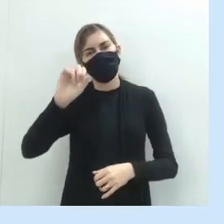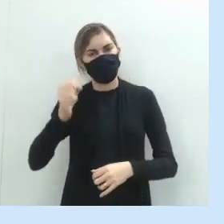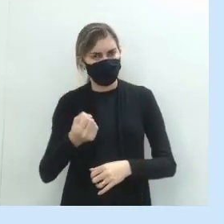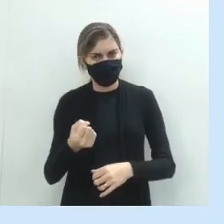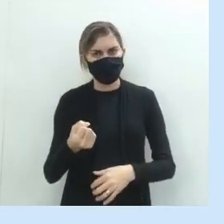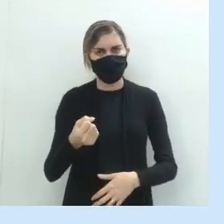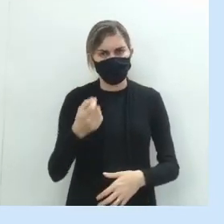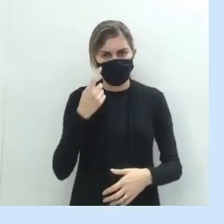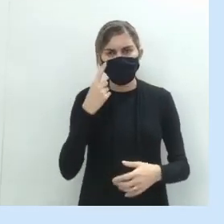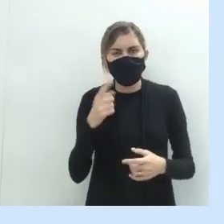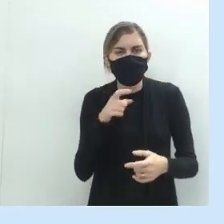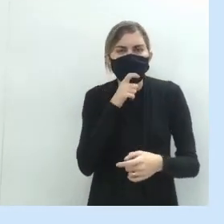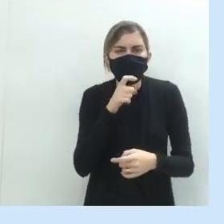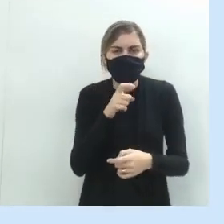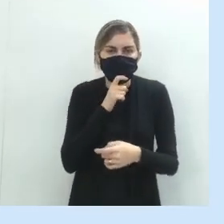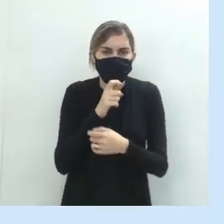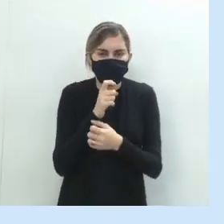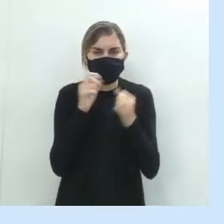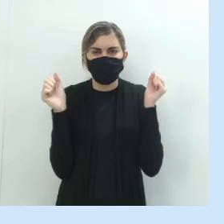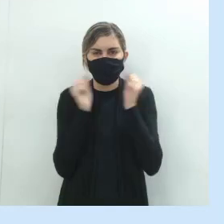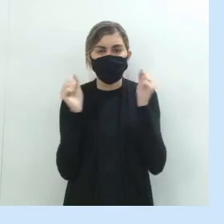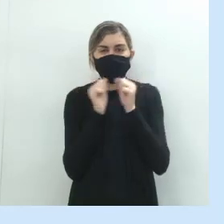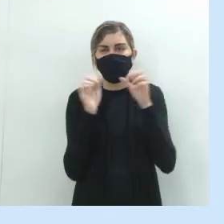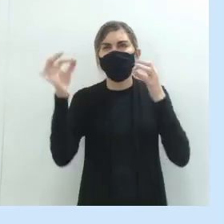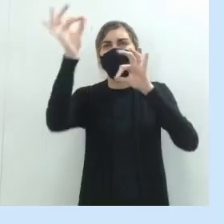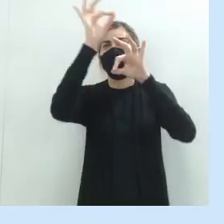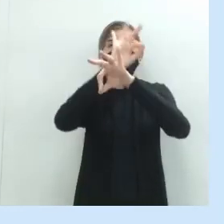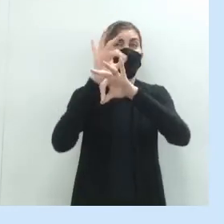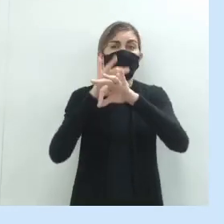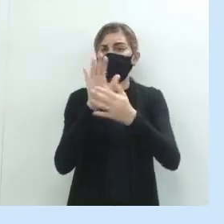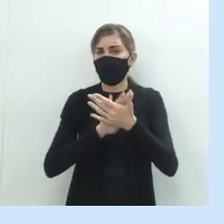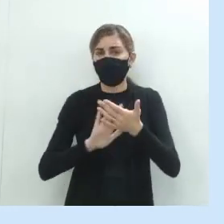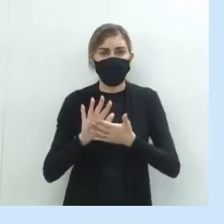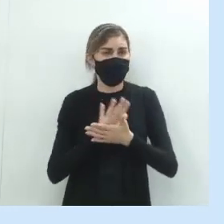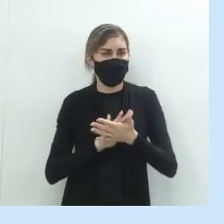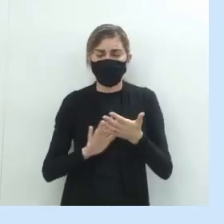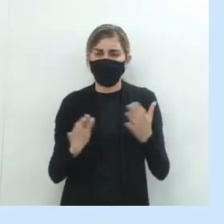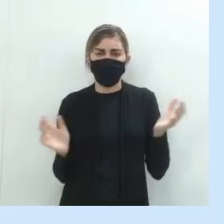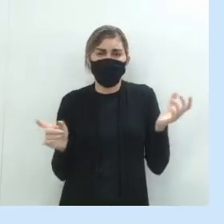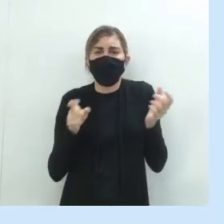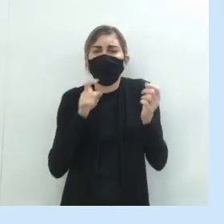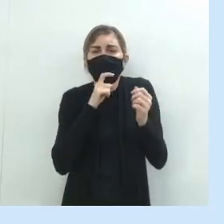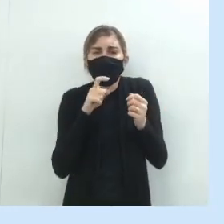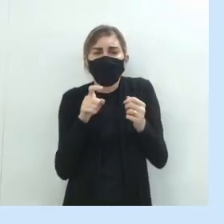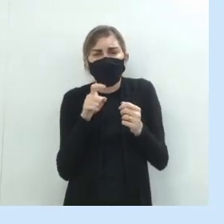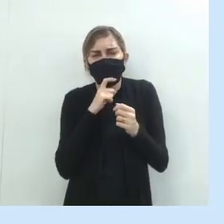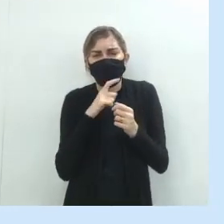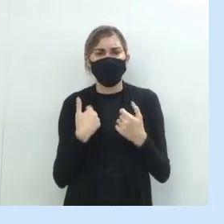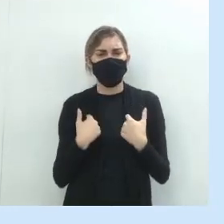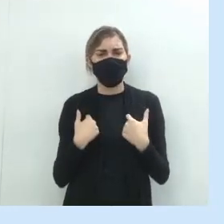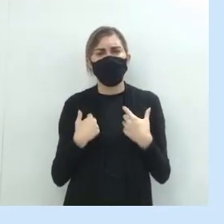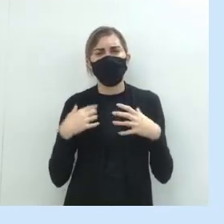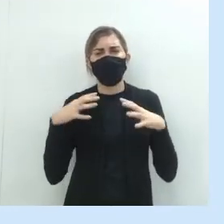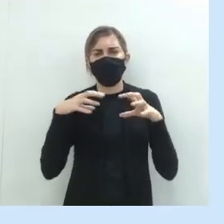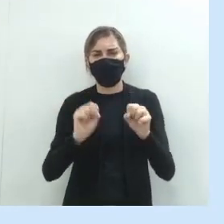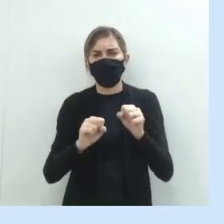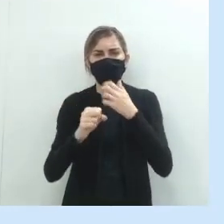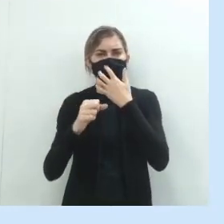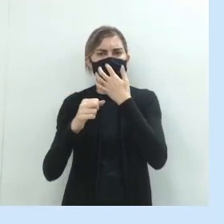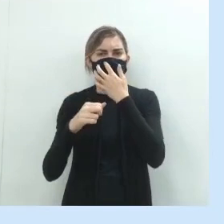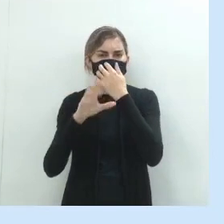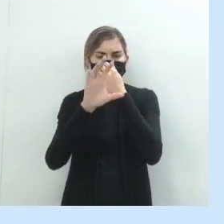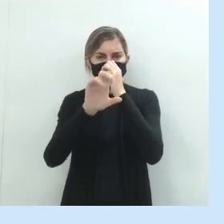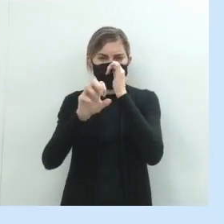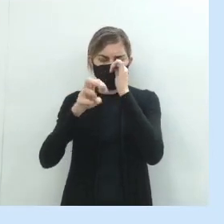Celsius. Olha o frio, nem mosquito tem. 19 graus Celsius no maior frio. Aí eu pego uma peça